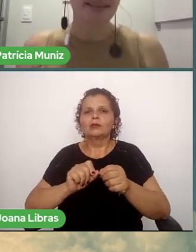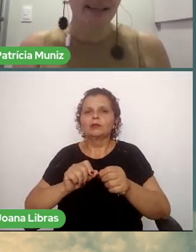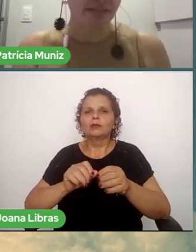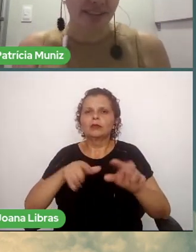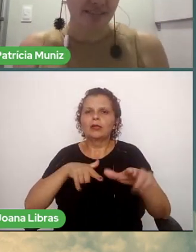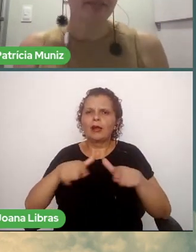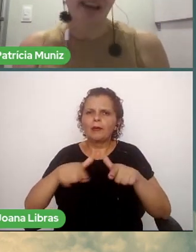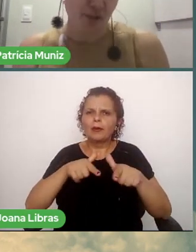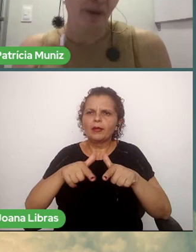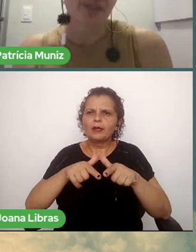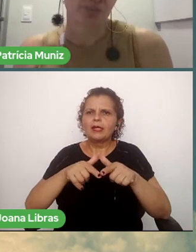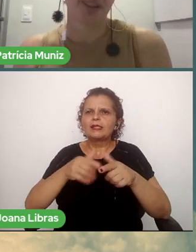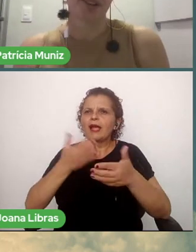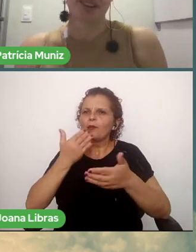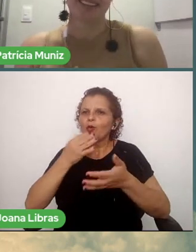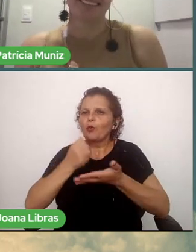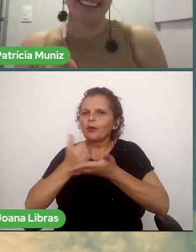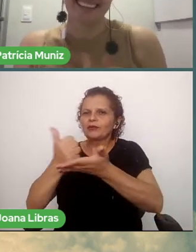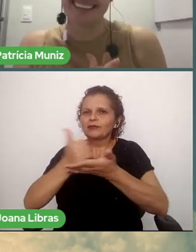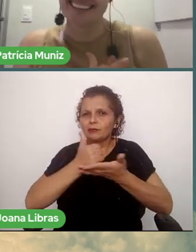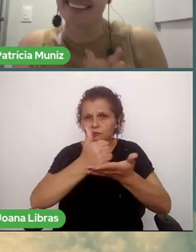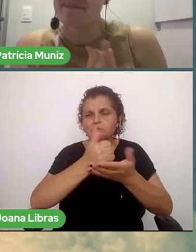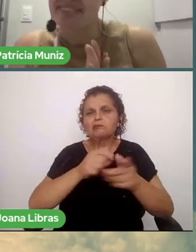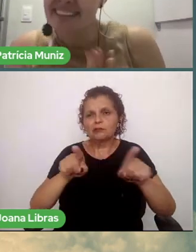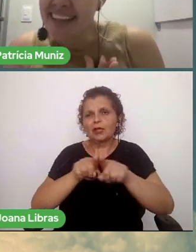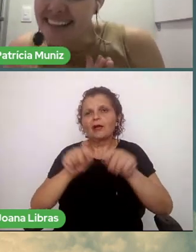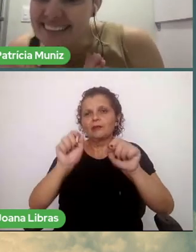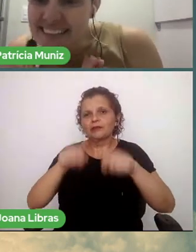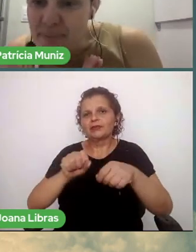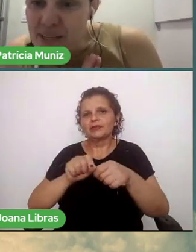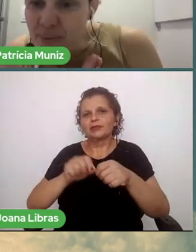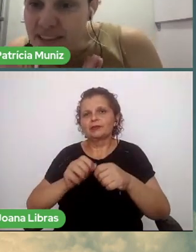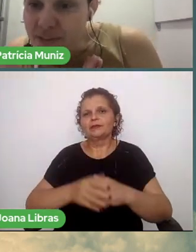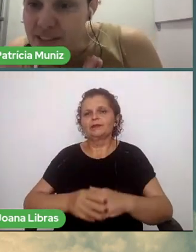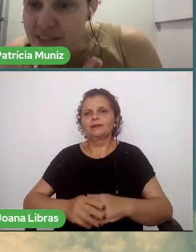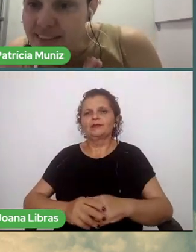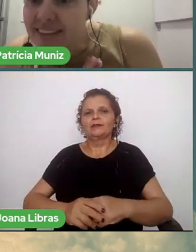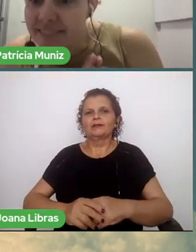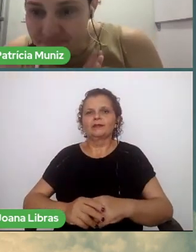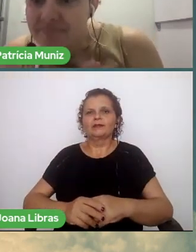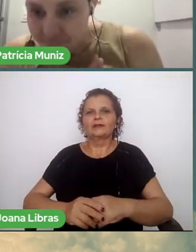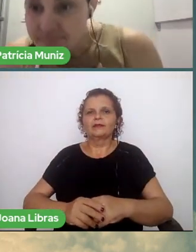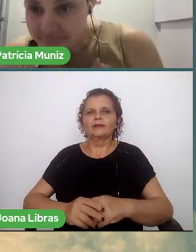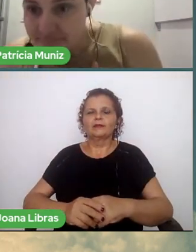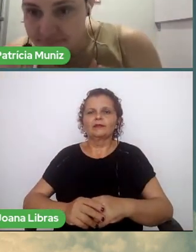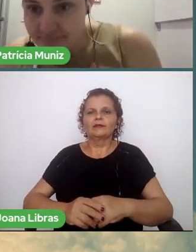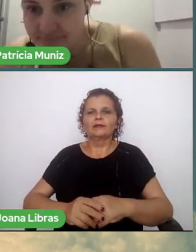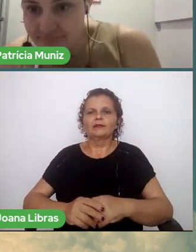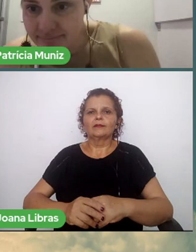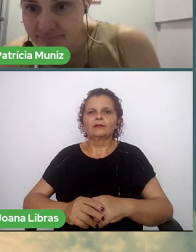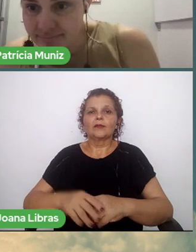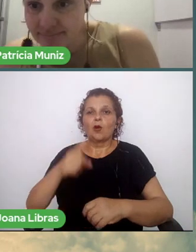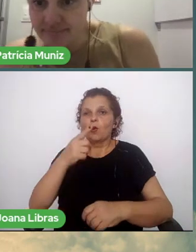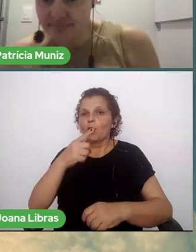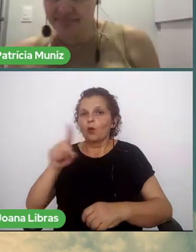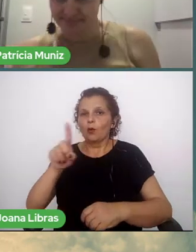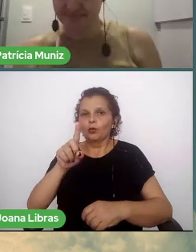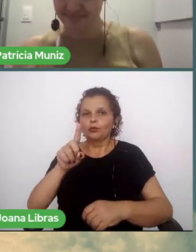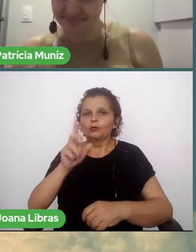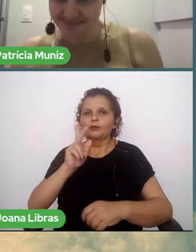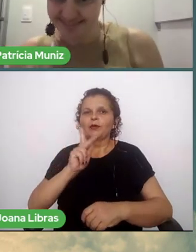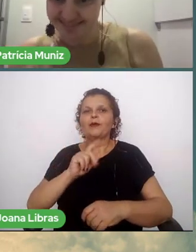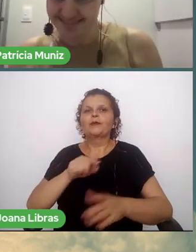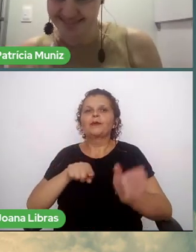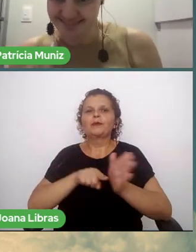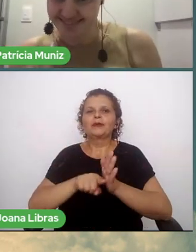empresa de delivery, faz o Path to Production também. Tem mais um aqui. A última pergunta, Patrícia,